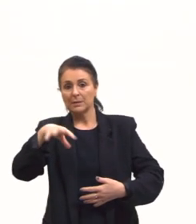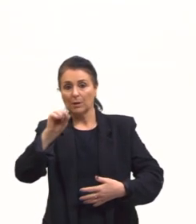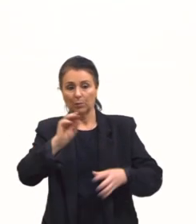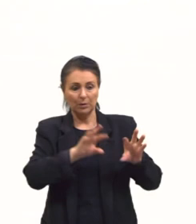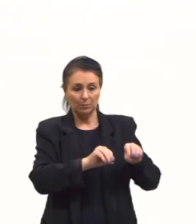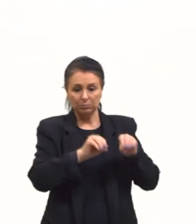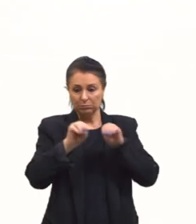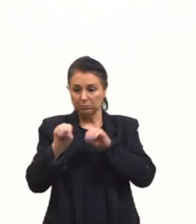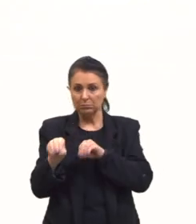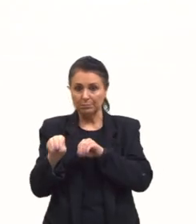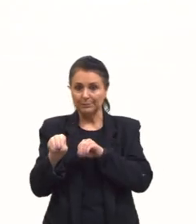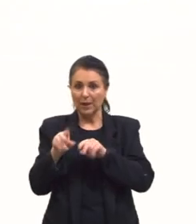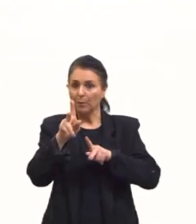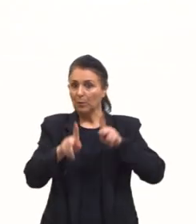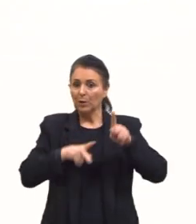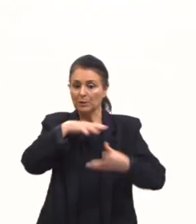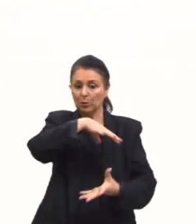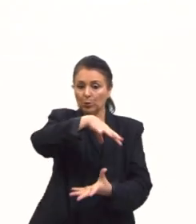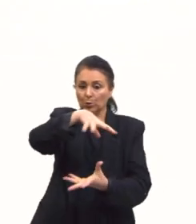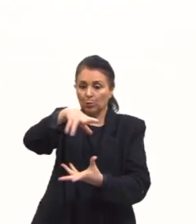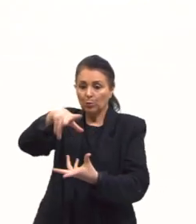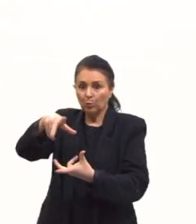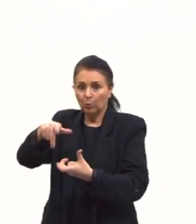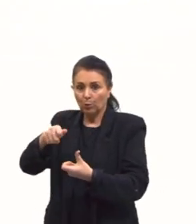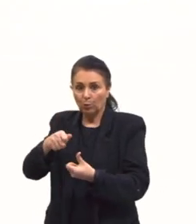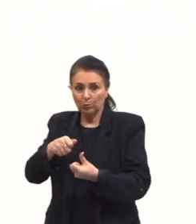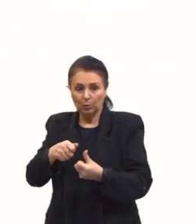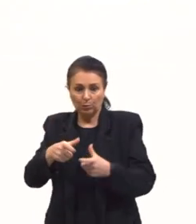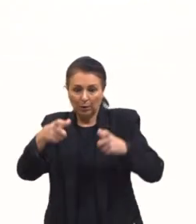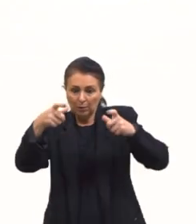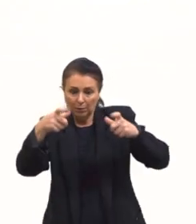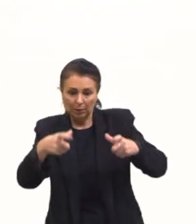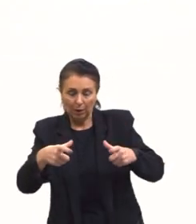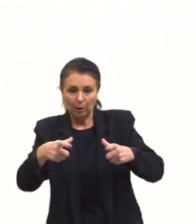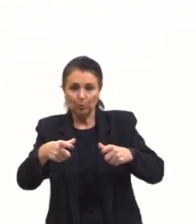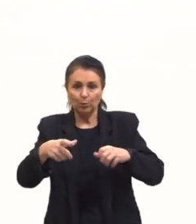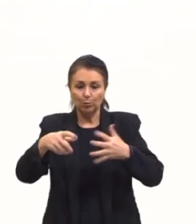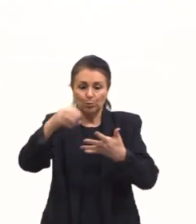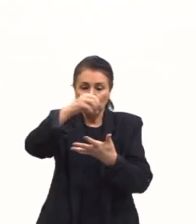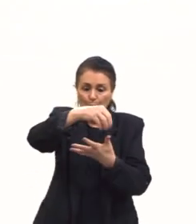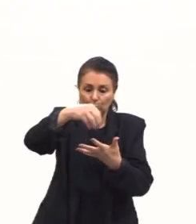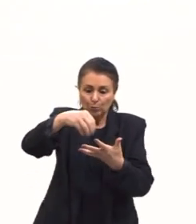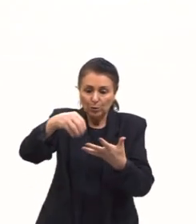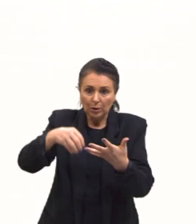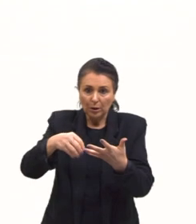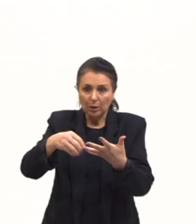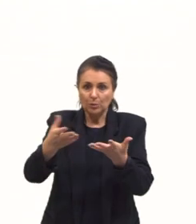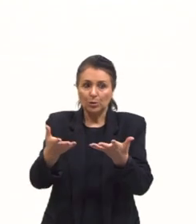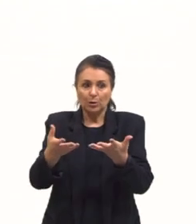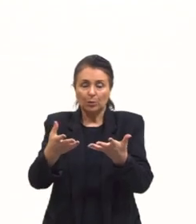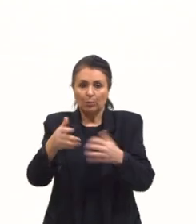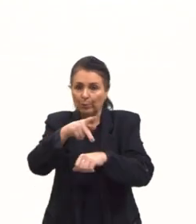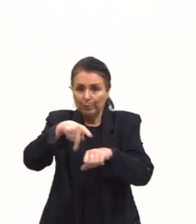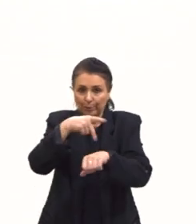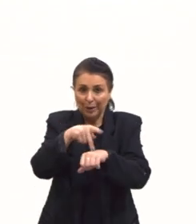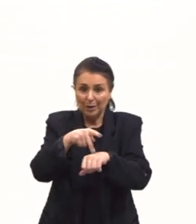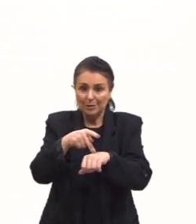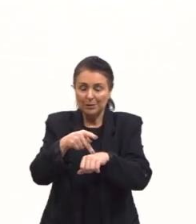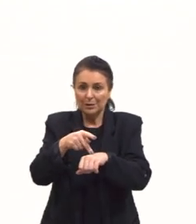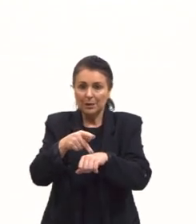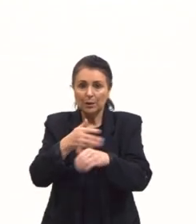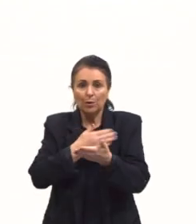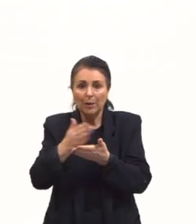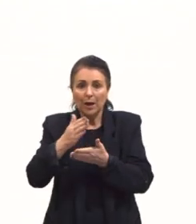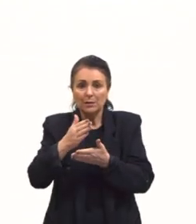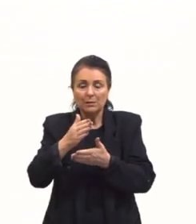né Mundial né o ser humano ele não está retido só num continente só numa parte não ele começa a caminhar e aí o que que